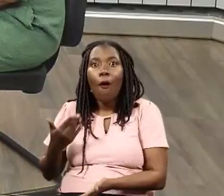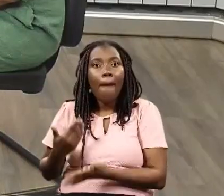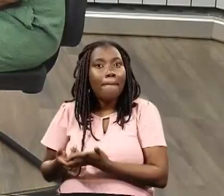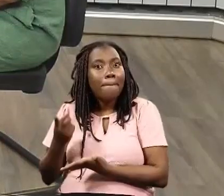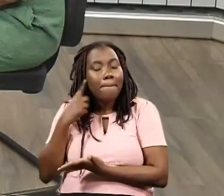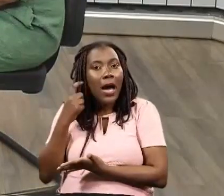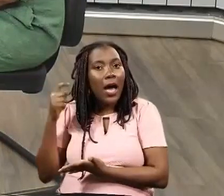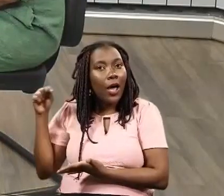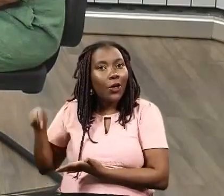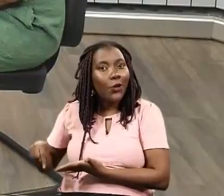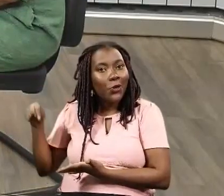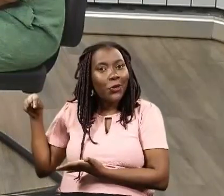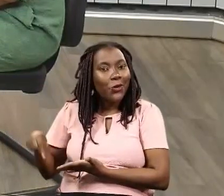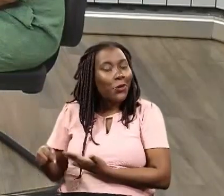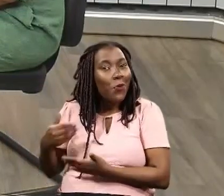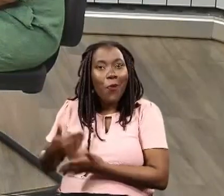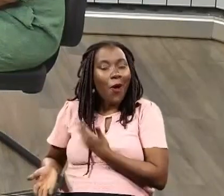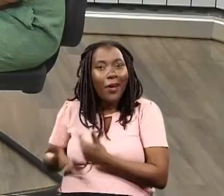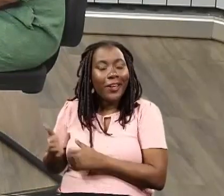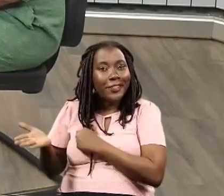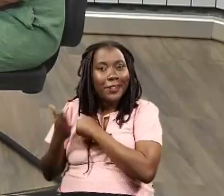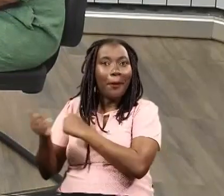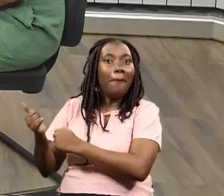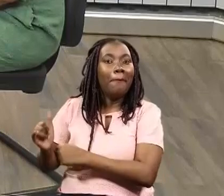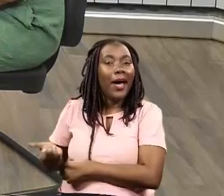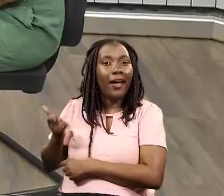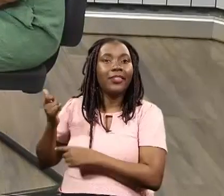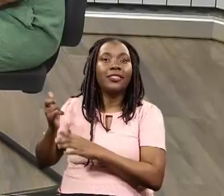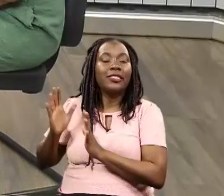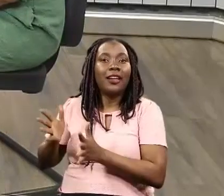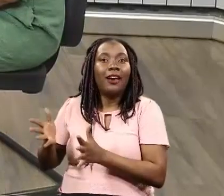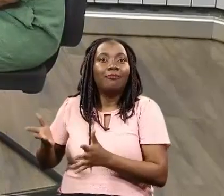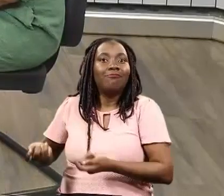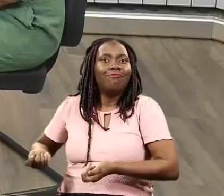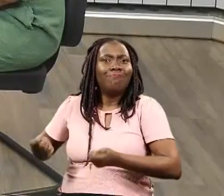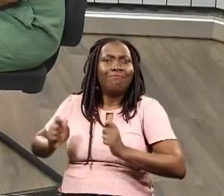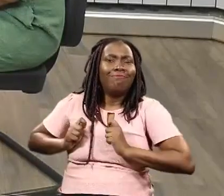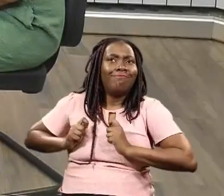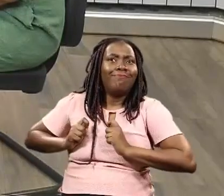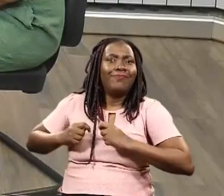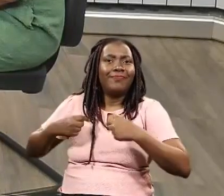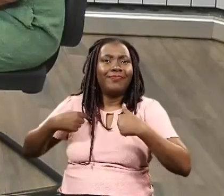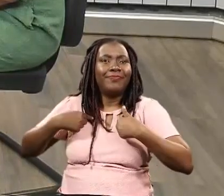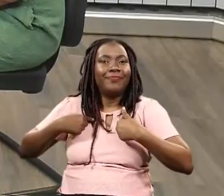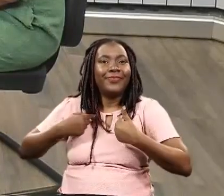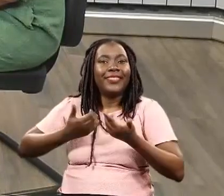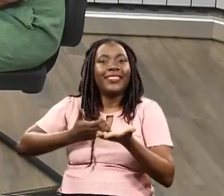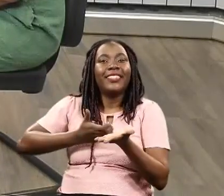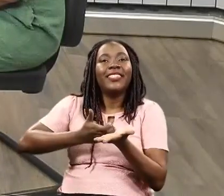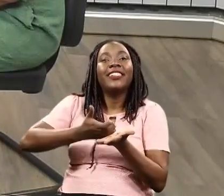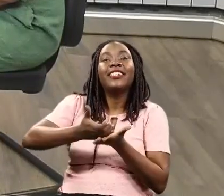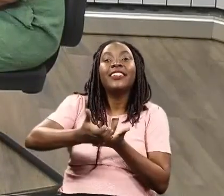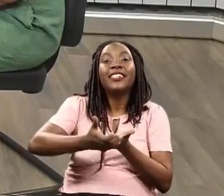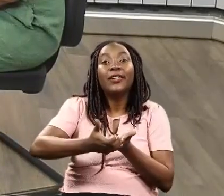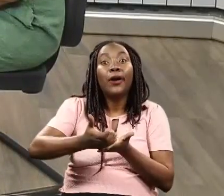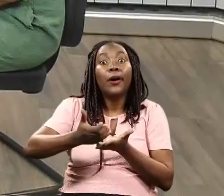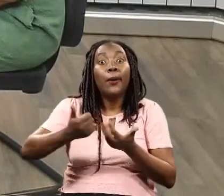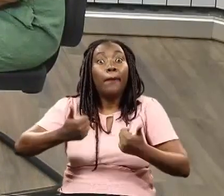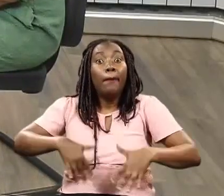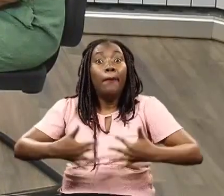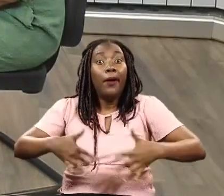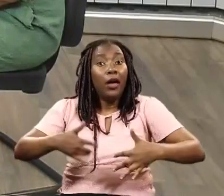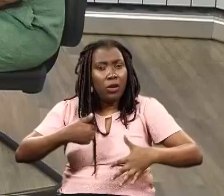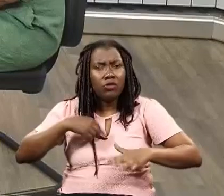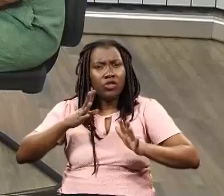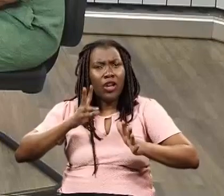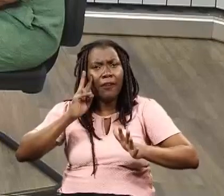barulhinho, toquezinho, qualquer chamadinha do celular já acende ali aquele início do pânico. Eu já